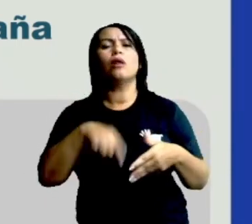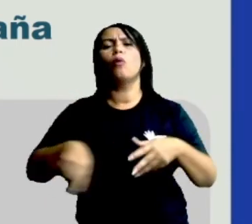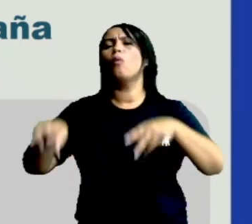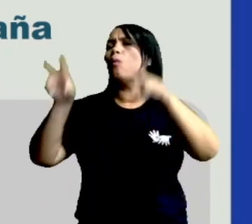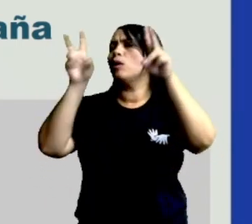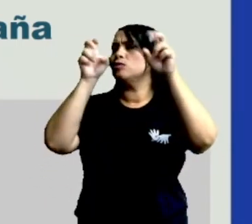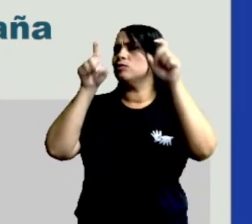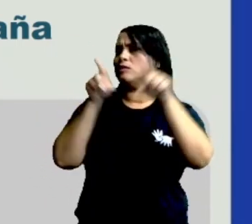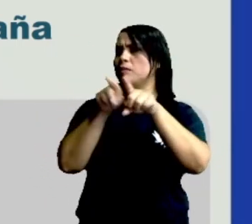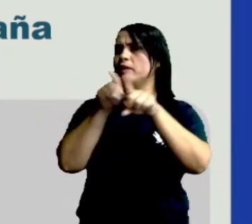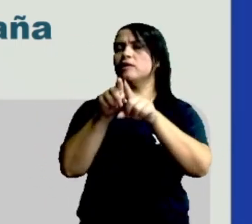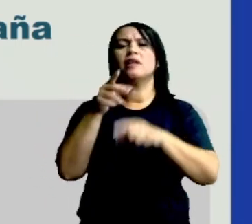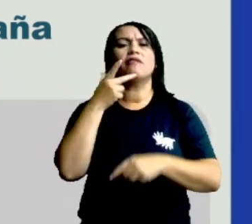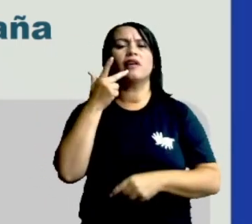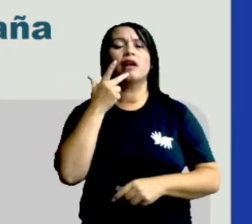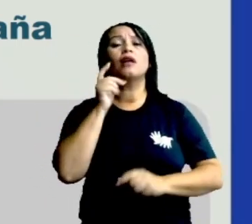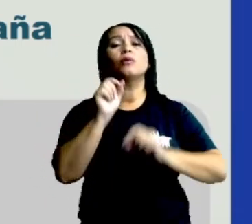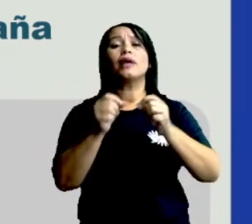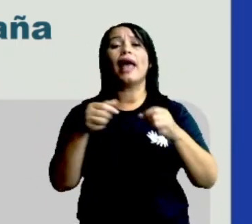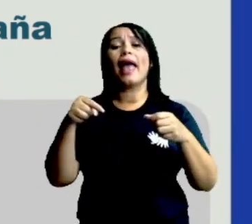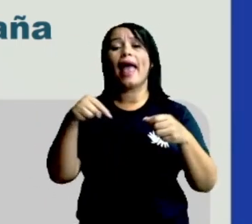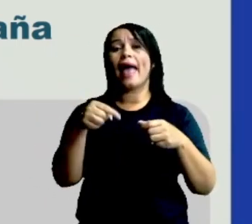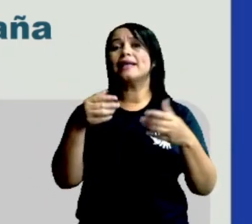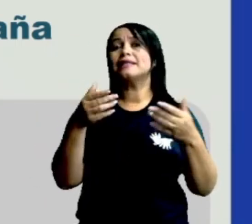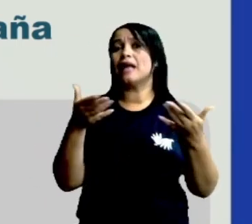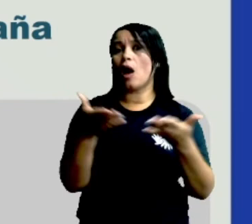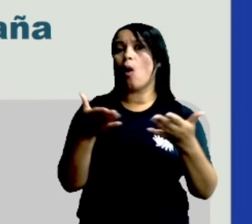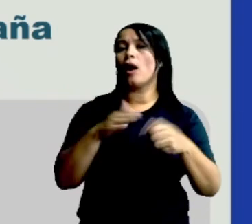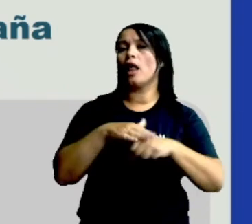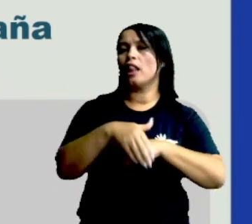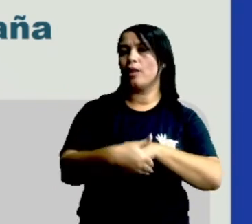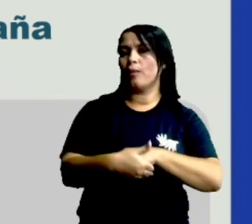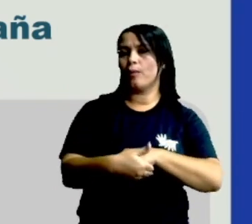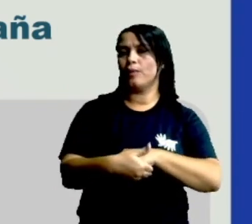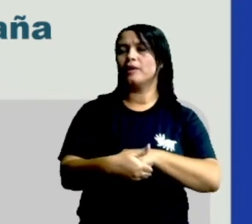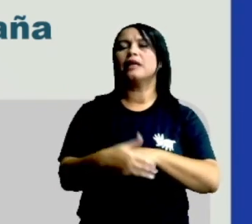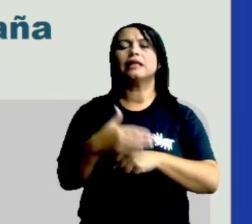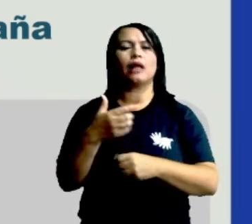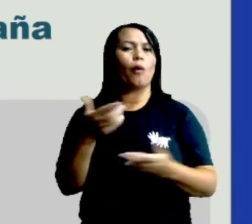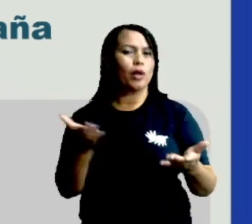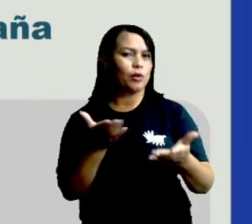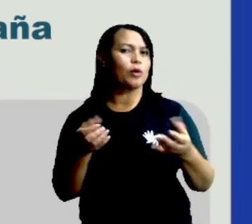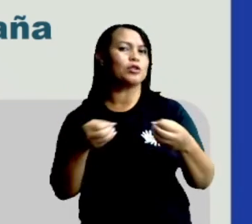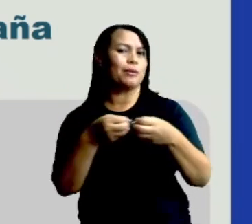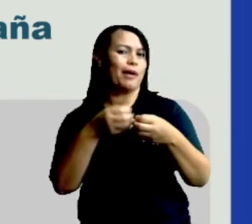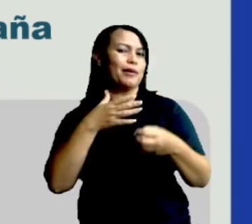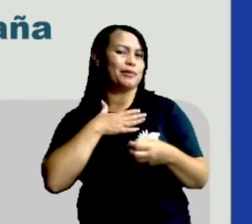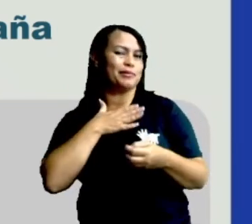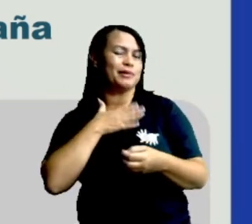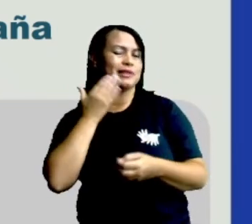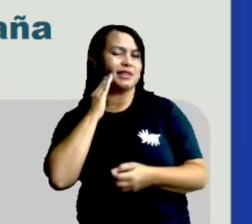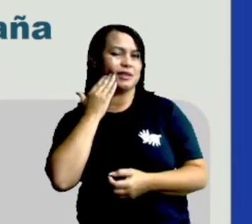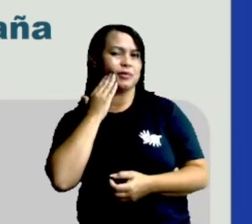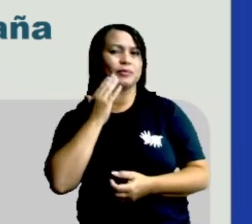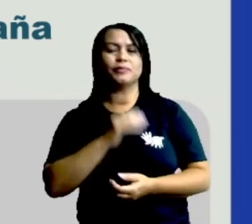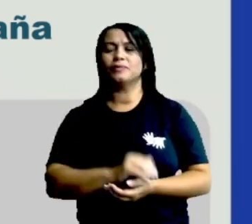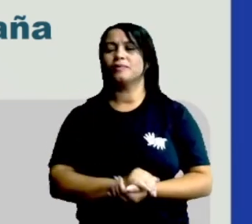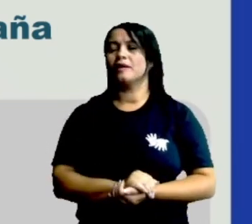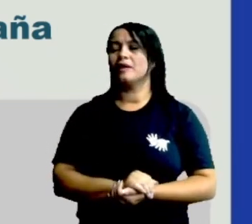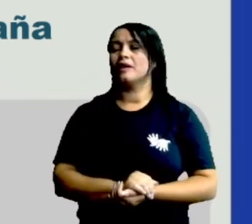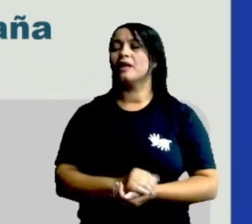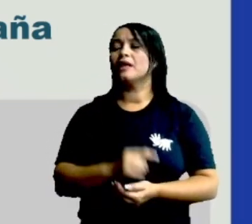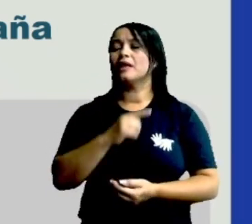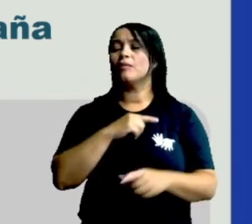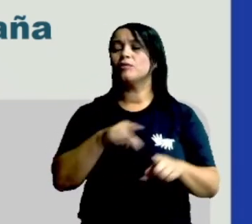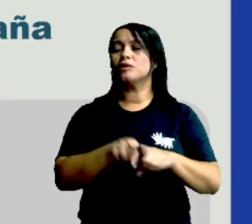assunto também sobre o que a gente está falando é essa noite de hoje. Então, ela está perto de mim que está falando, tá certo? E